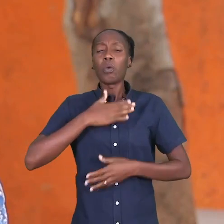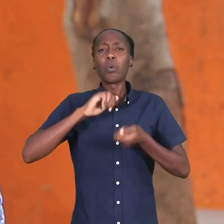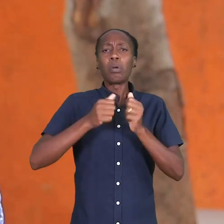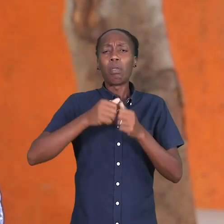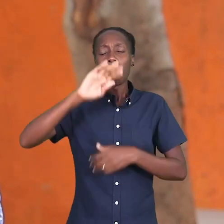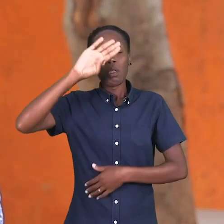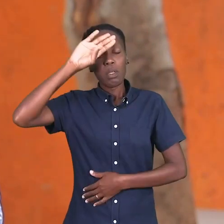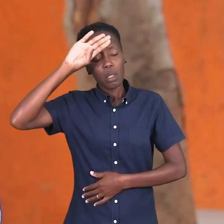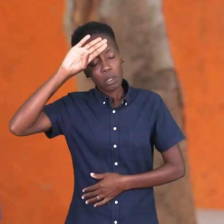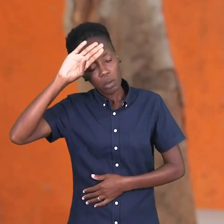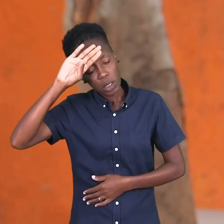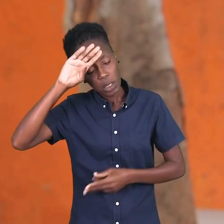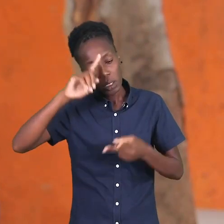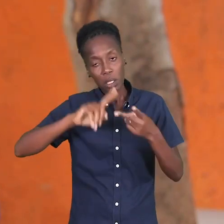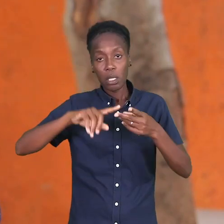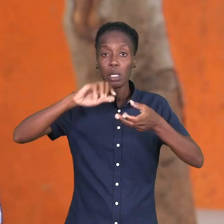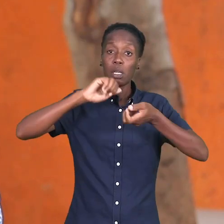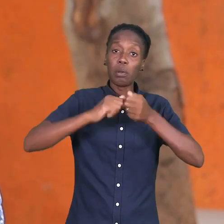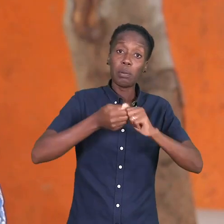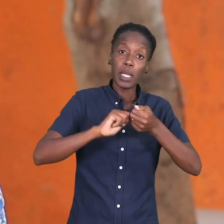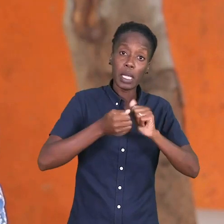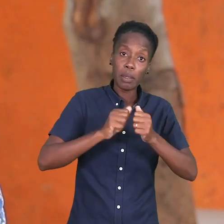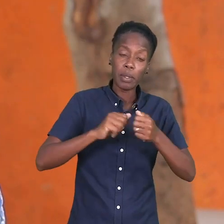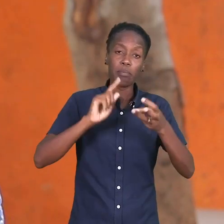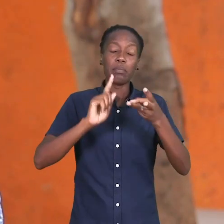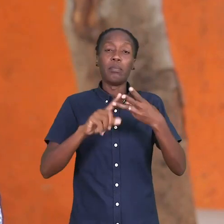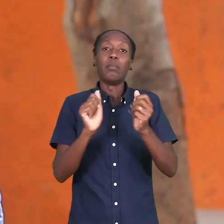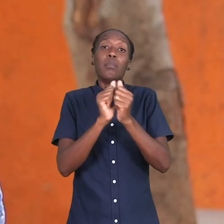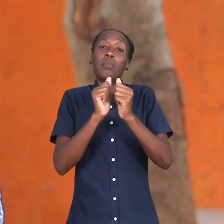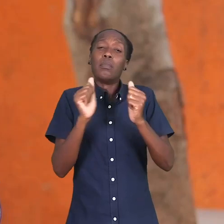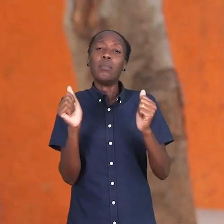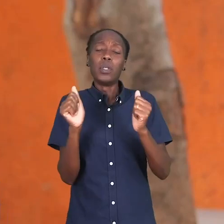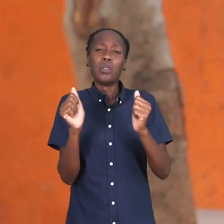vários fatores, eu andava doente, tinha muitos problemas, não sei o que,